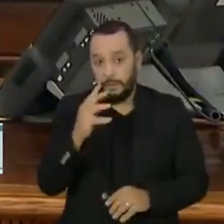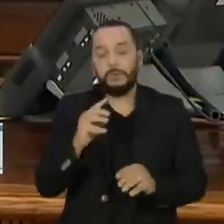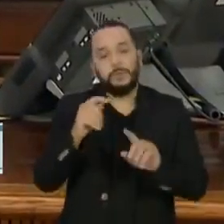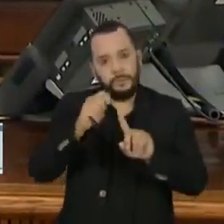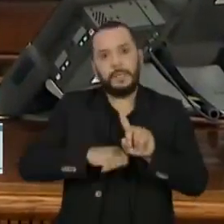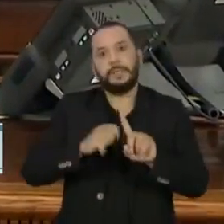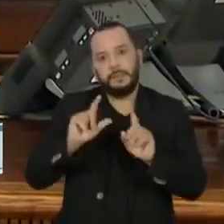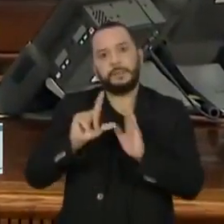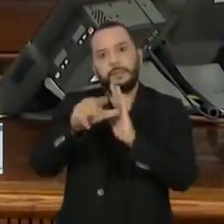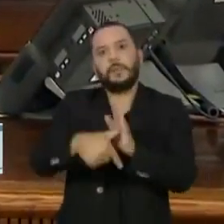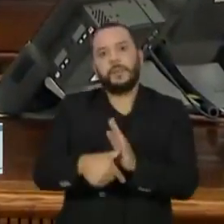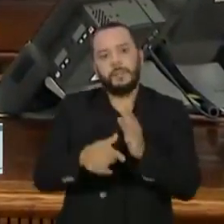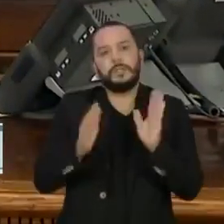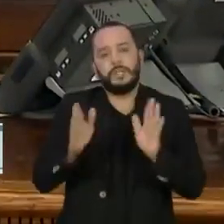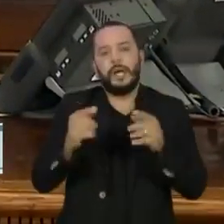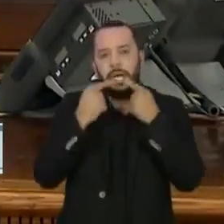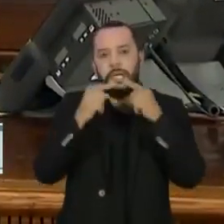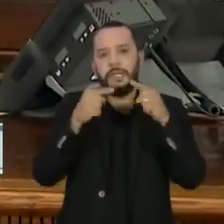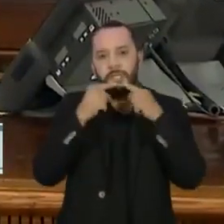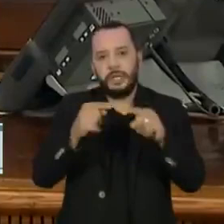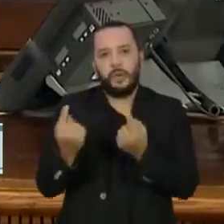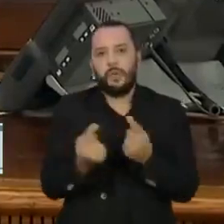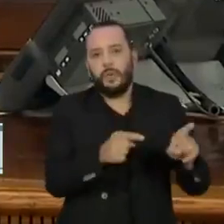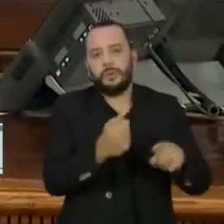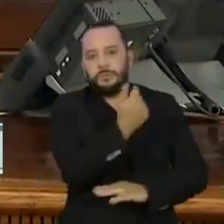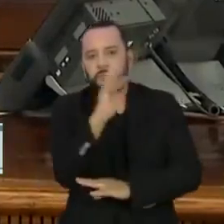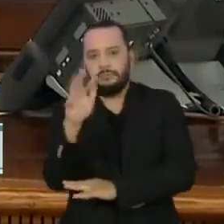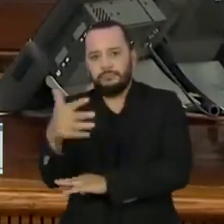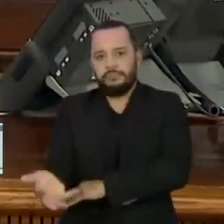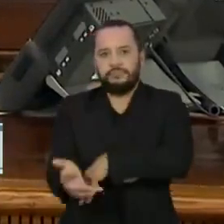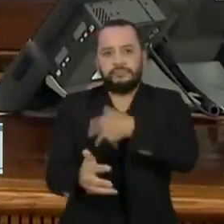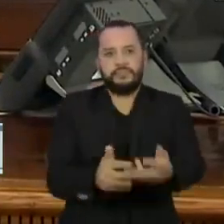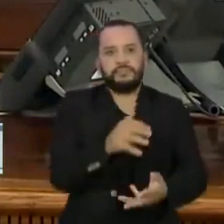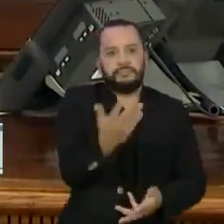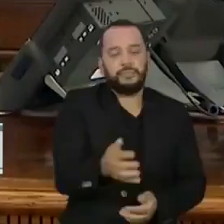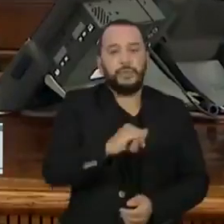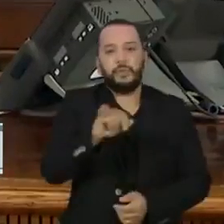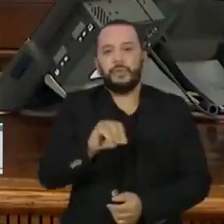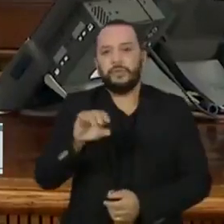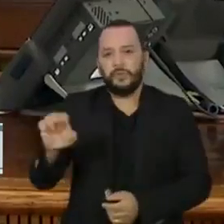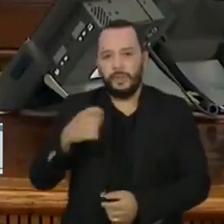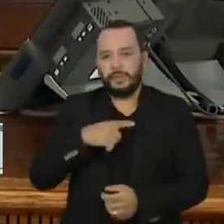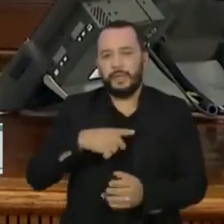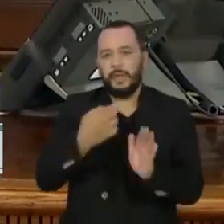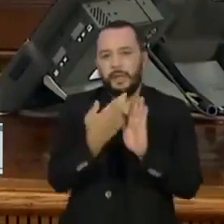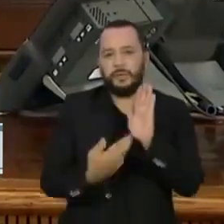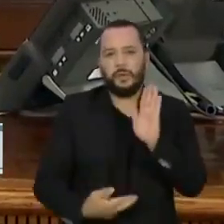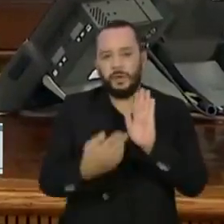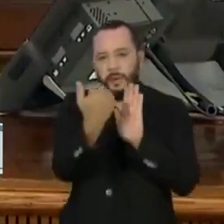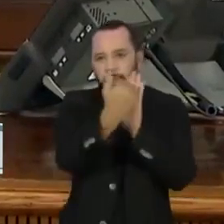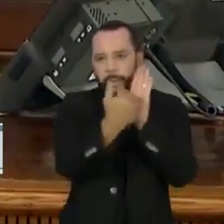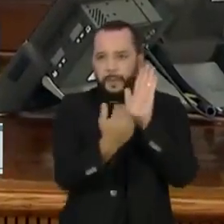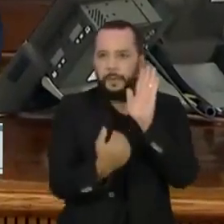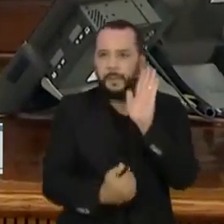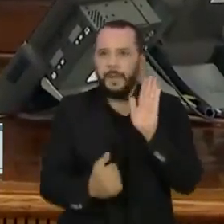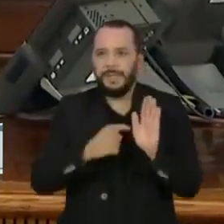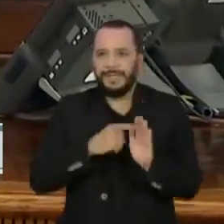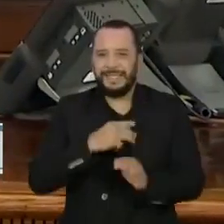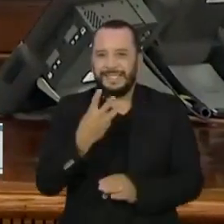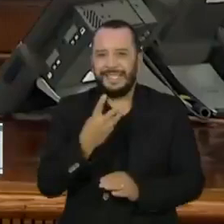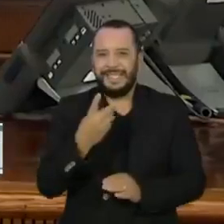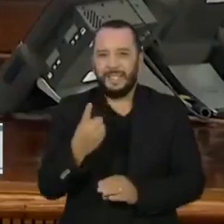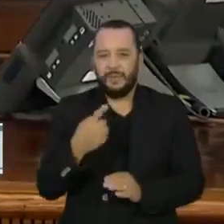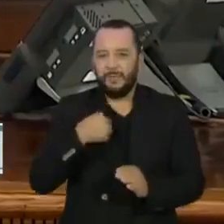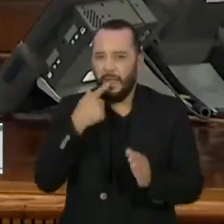públicas contra o desmatamento Joe biden recebeu nesta semana um longo do CIEE de 31 páginas